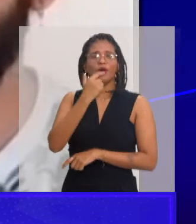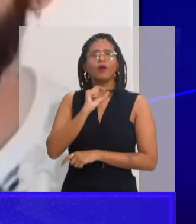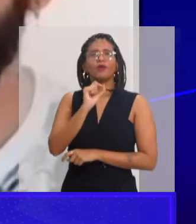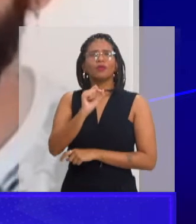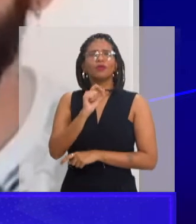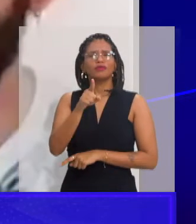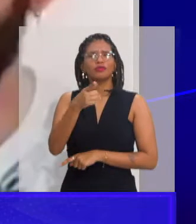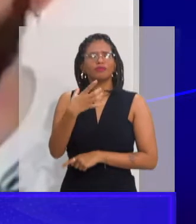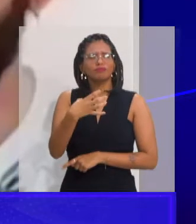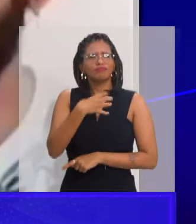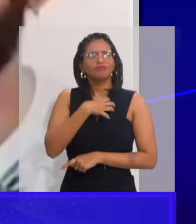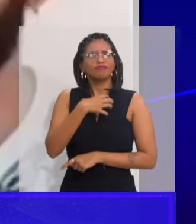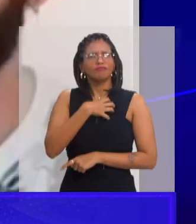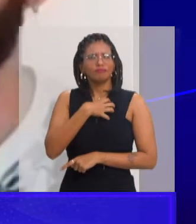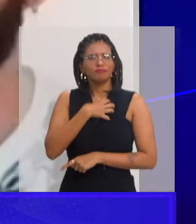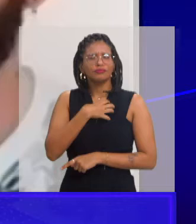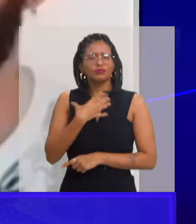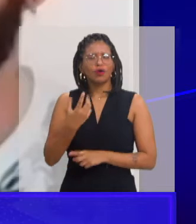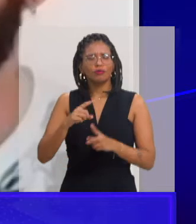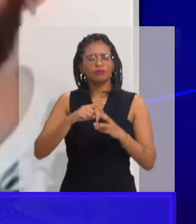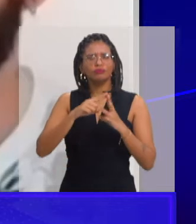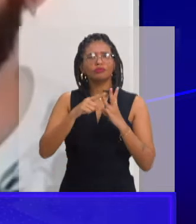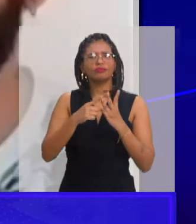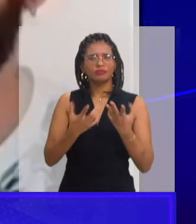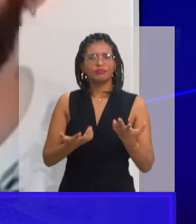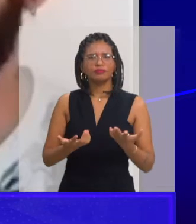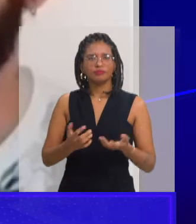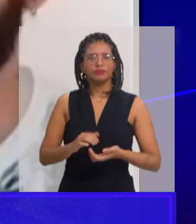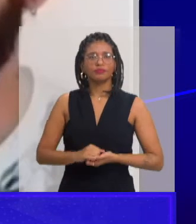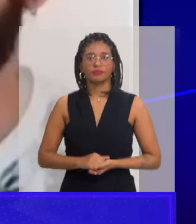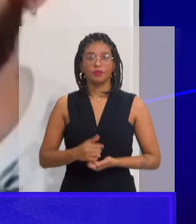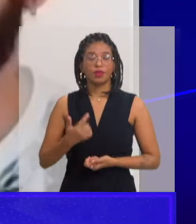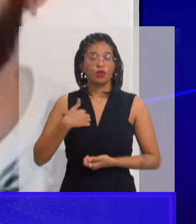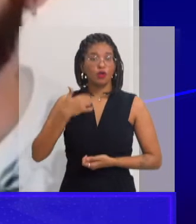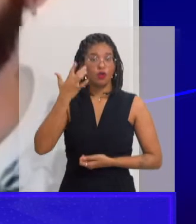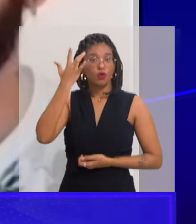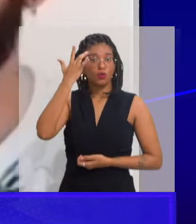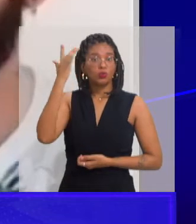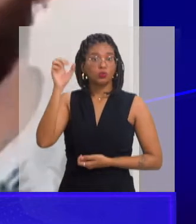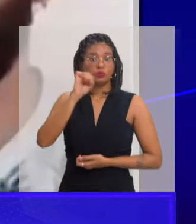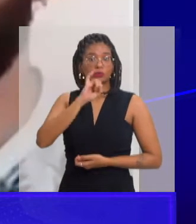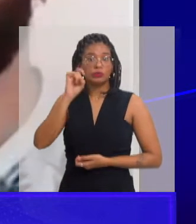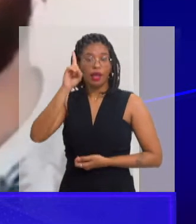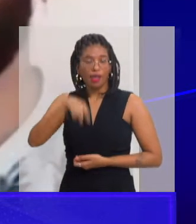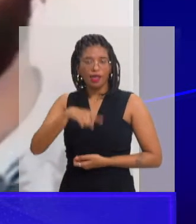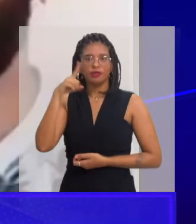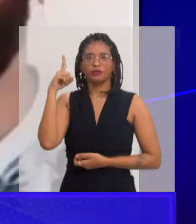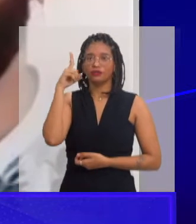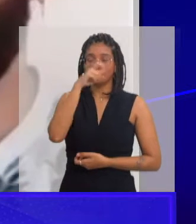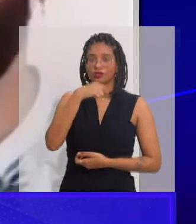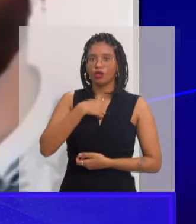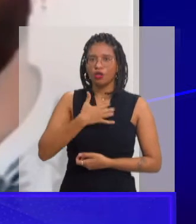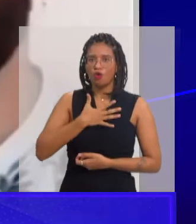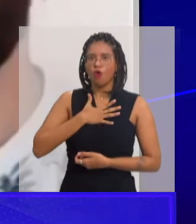você acha mais complicado e o que é que você se identifica aí das três coisas?